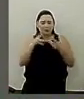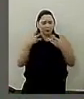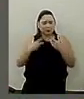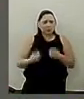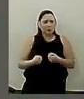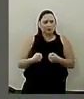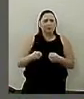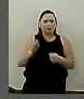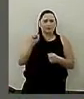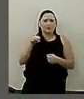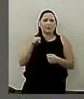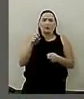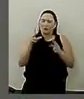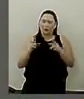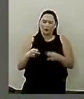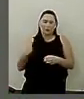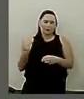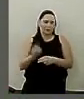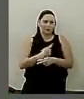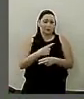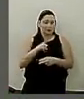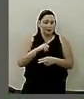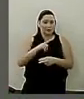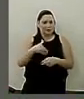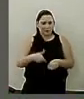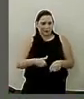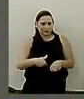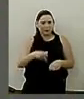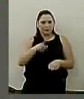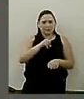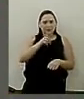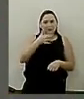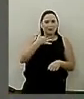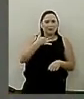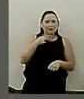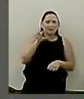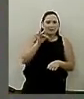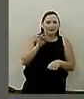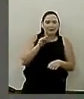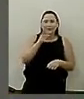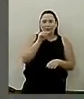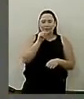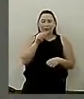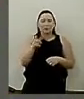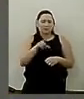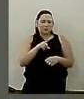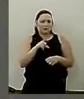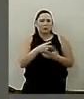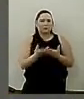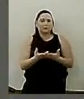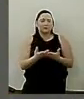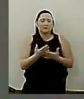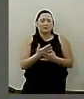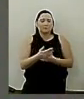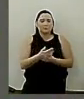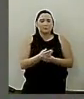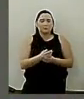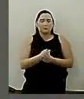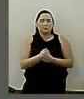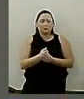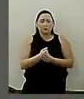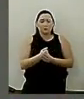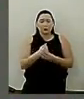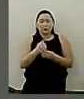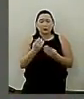nós. Ele tem sede, ele tem fome, ele também gosta de um travesseiro quando ele trabalha muito. E ele,